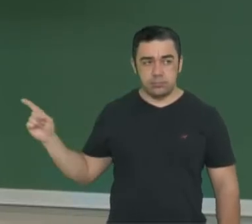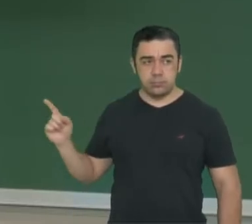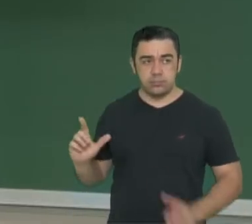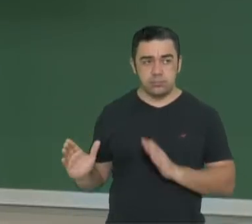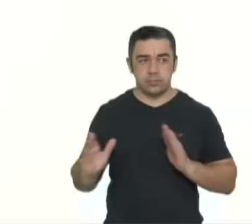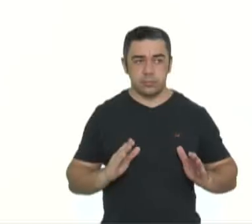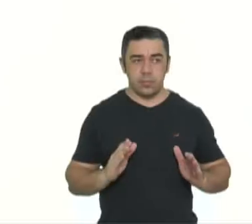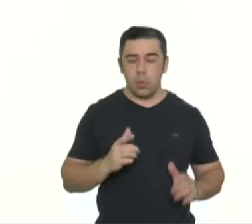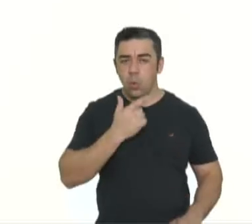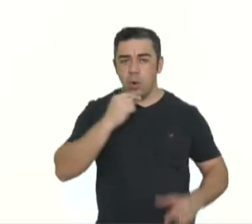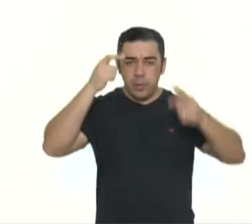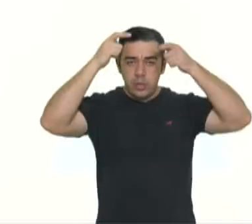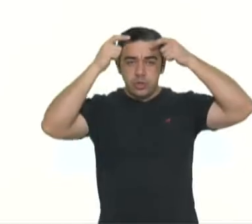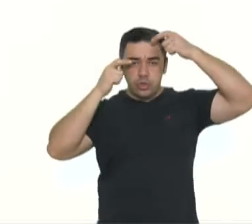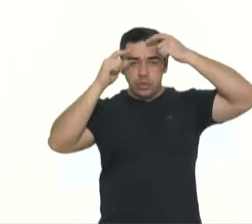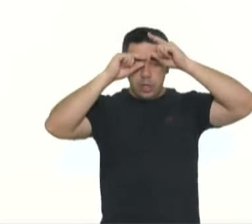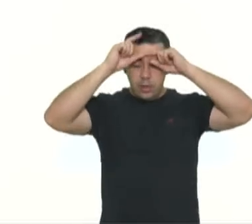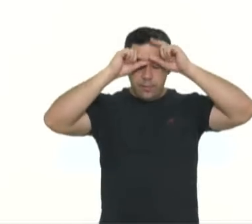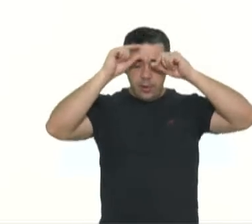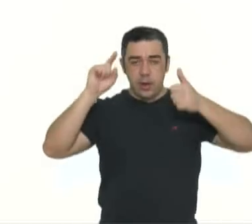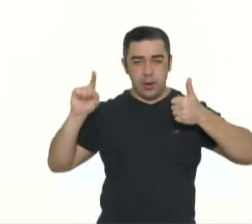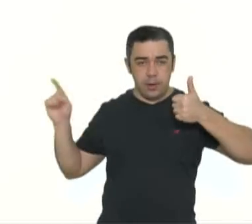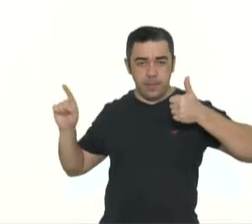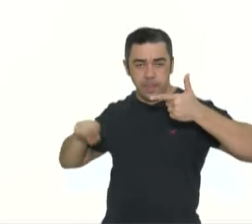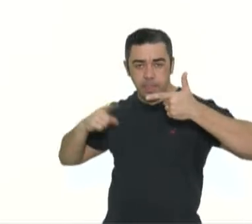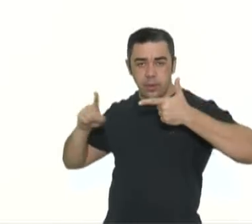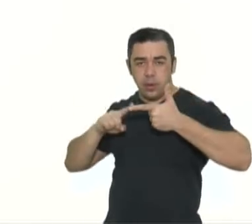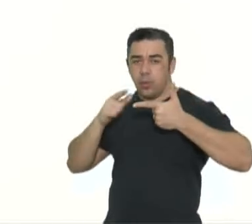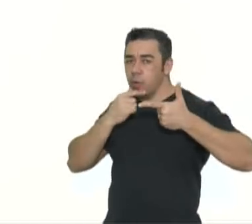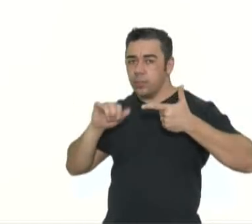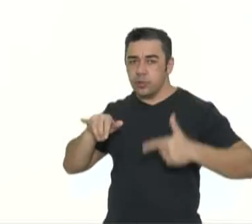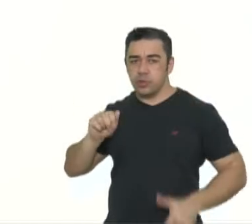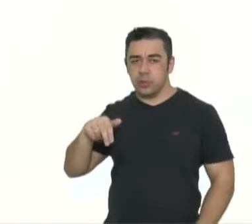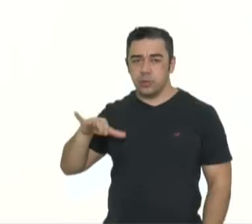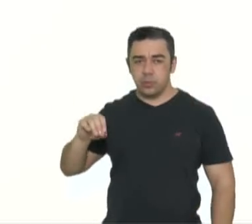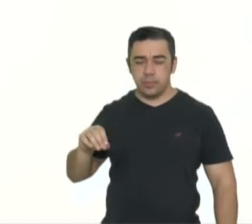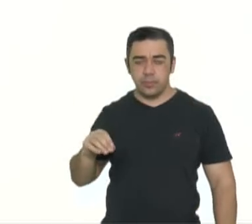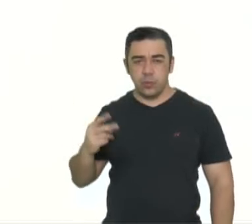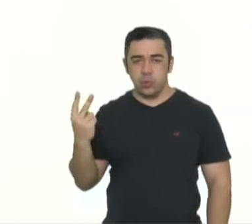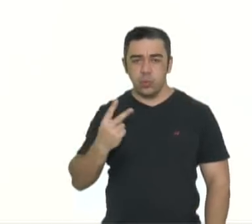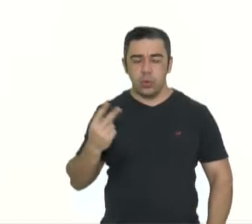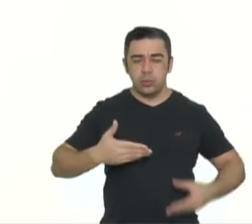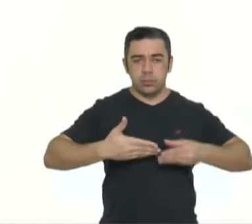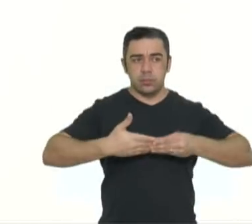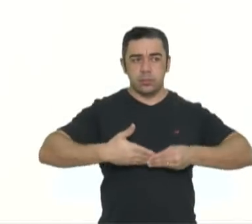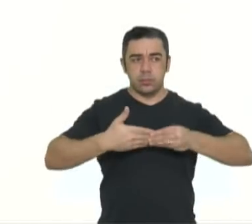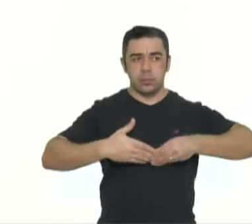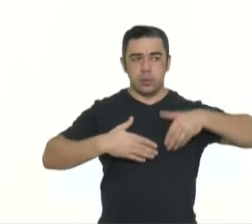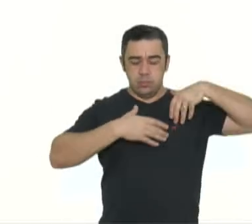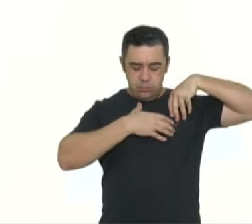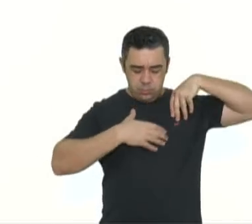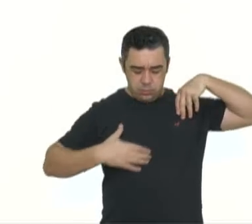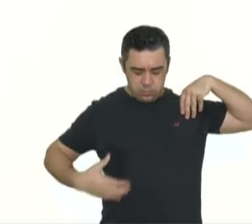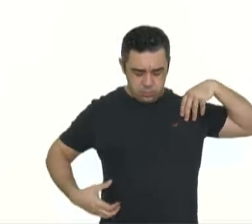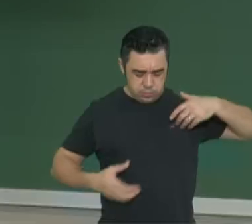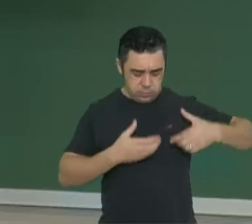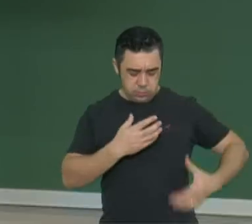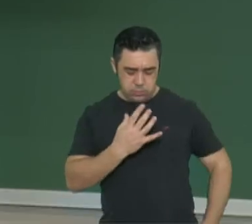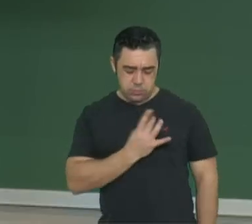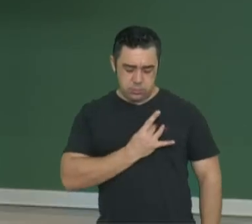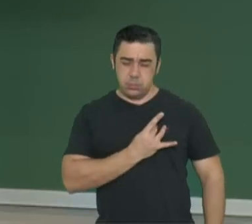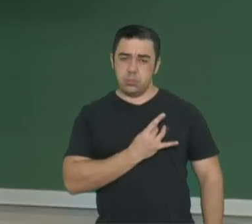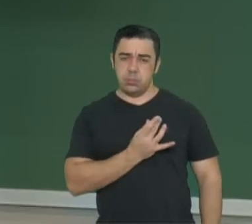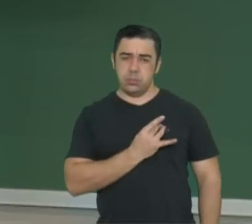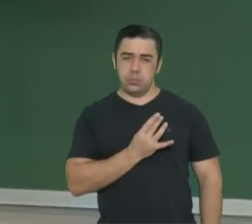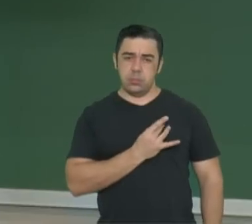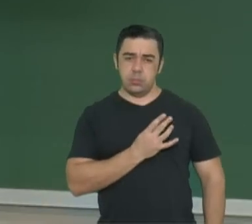lado direito aí de óculos você tem o Jânio Quadros, ele se cumprimentando, e o Che Guevara no peito com a medalha da Ordem